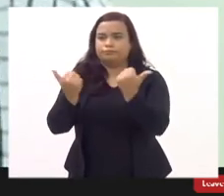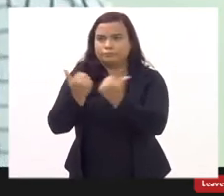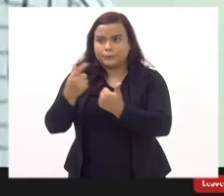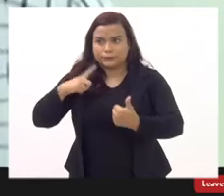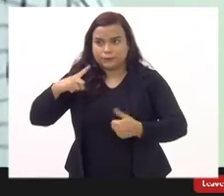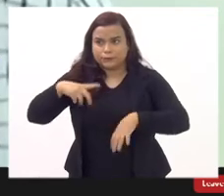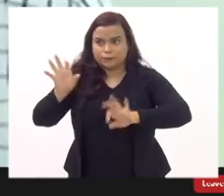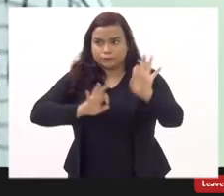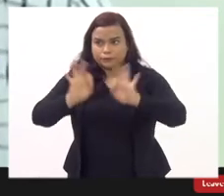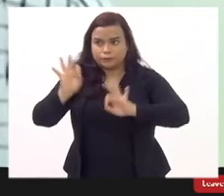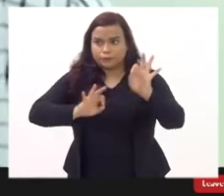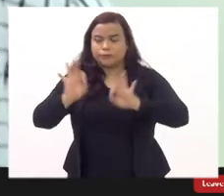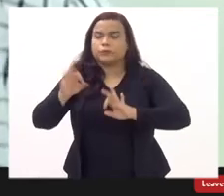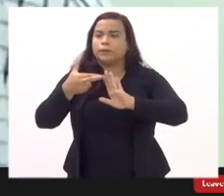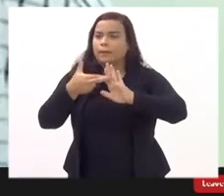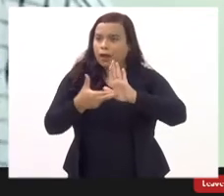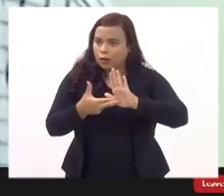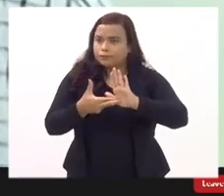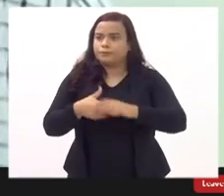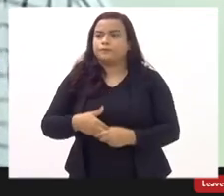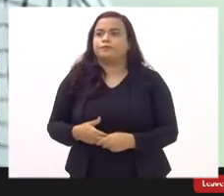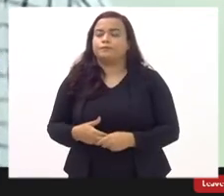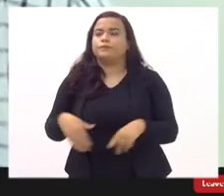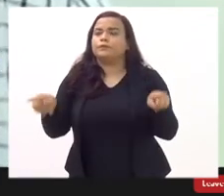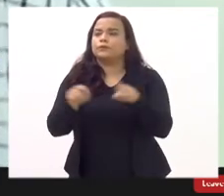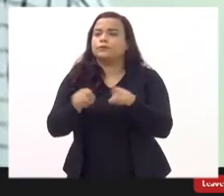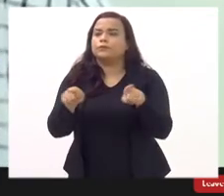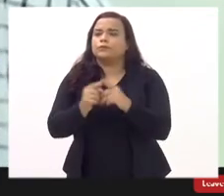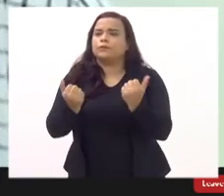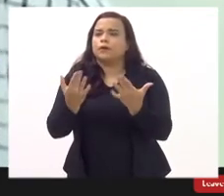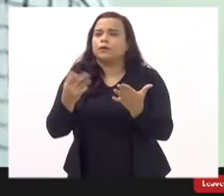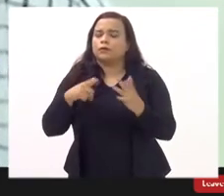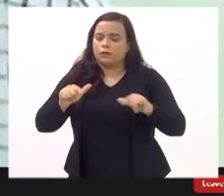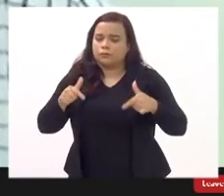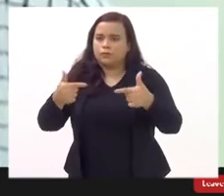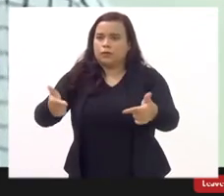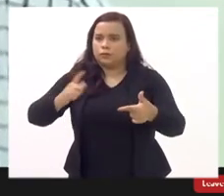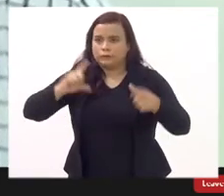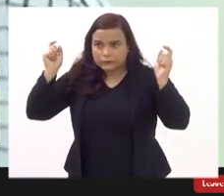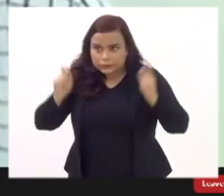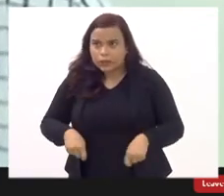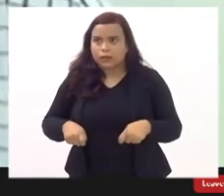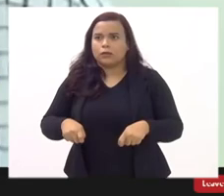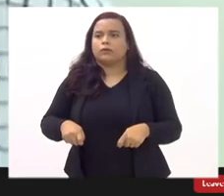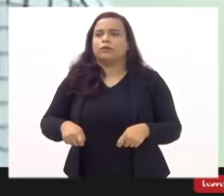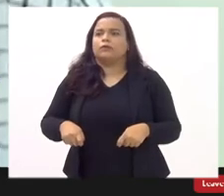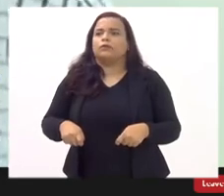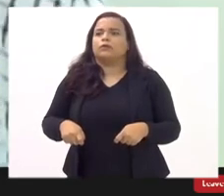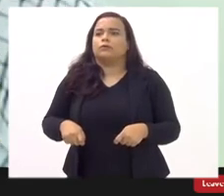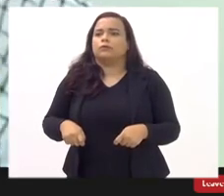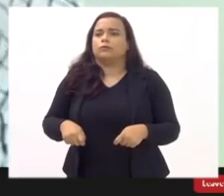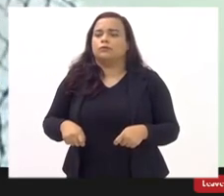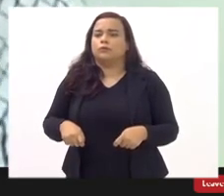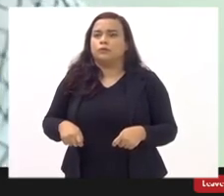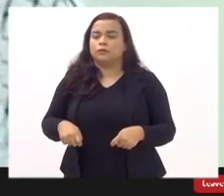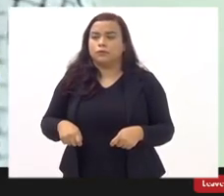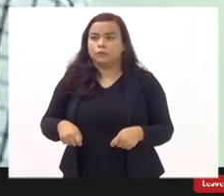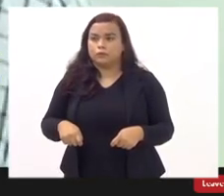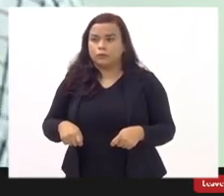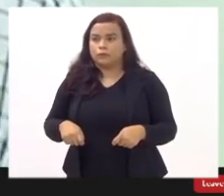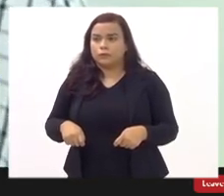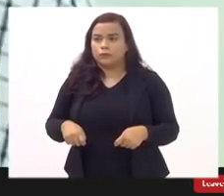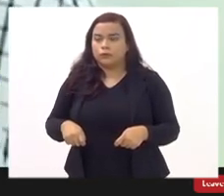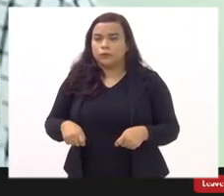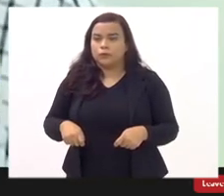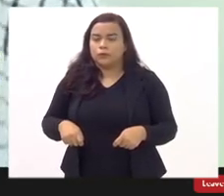na elaboração dessa regulamentação para que essa medida possa entrar logo em